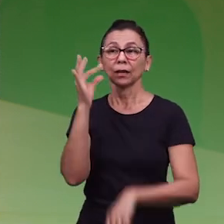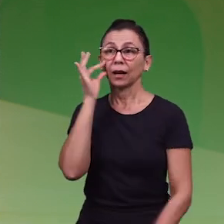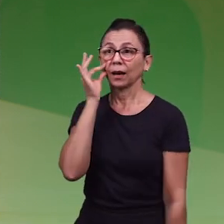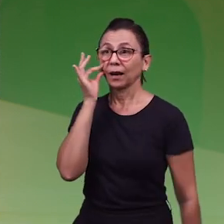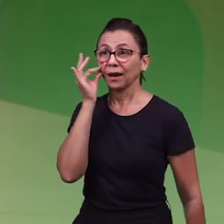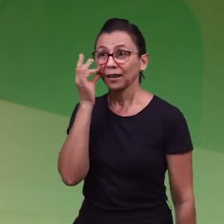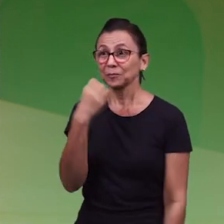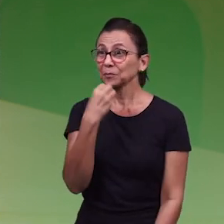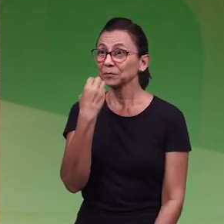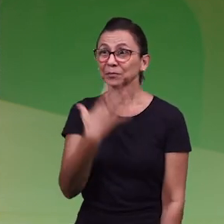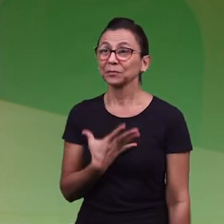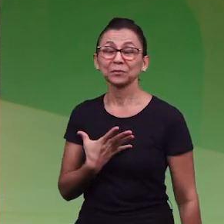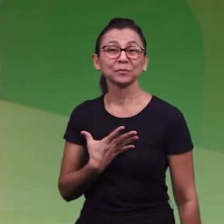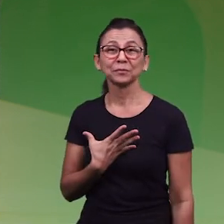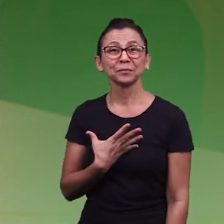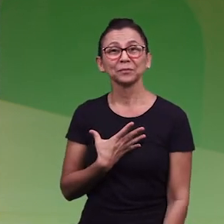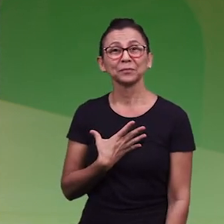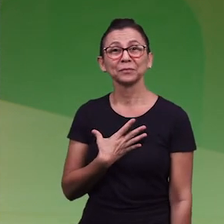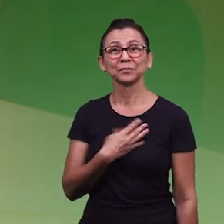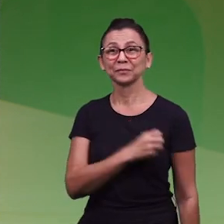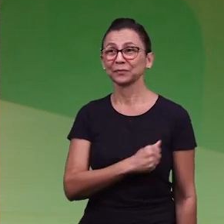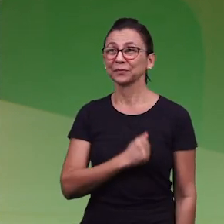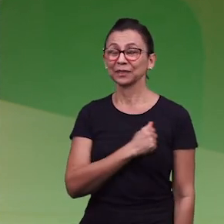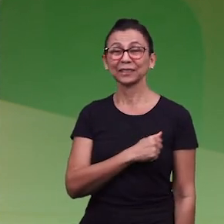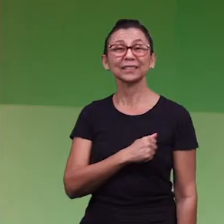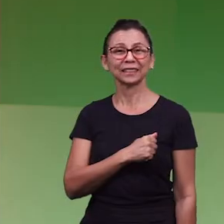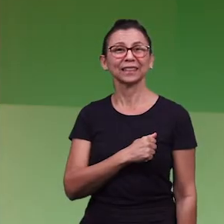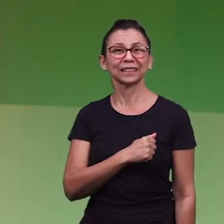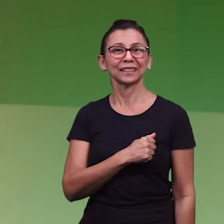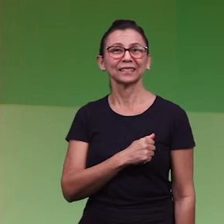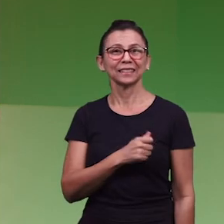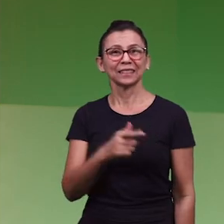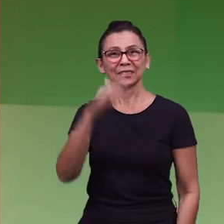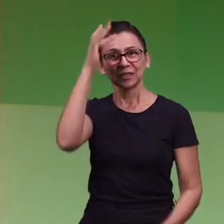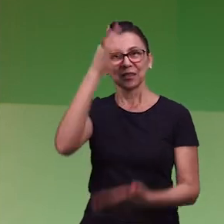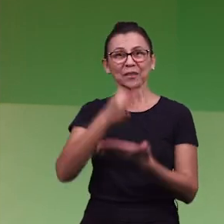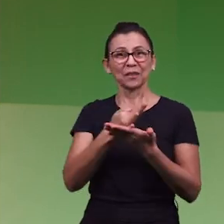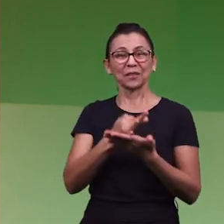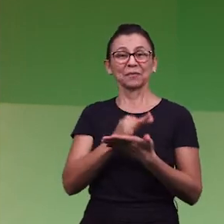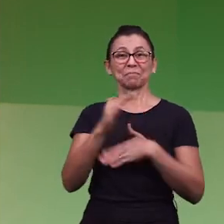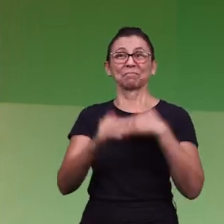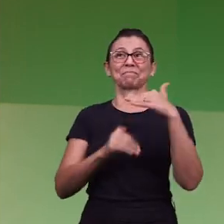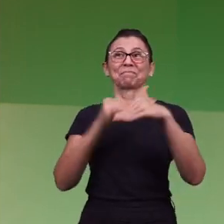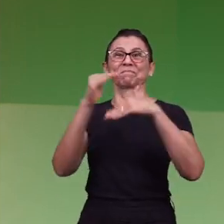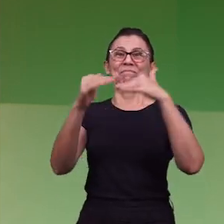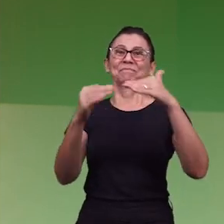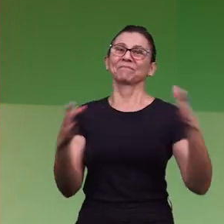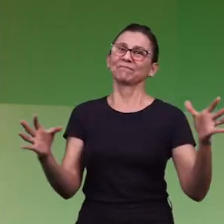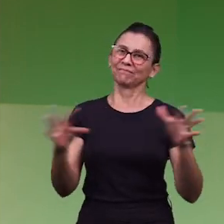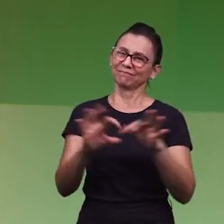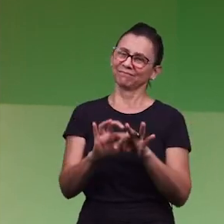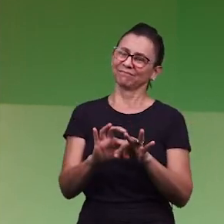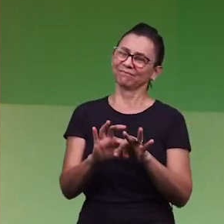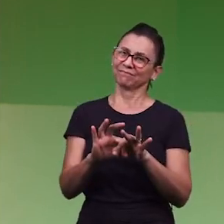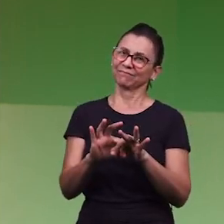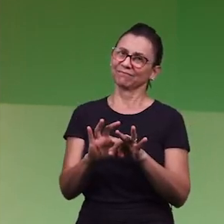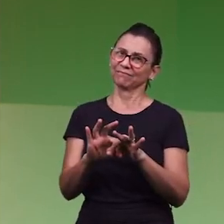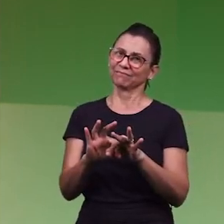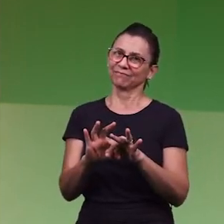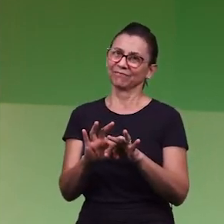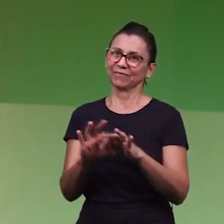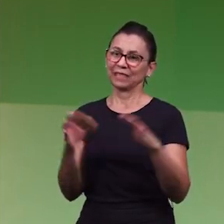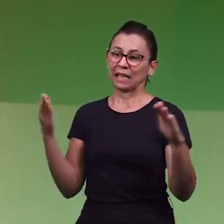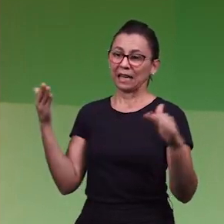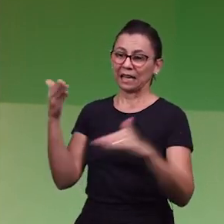presencialmente ali nos seminários, e a maneira como isso fortalece, né, a fé dos irmãos. É a comunhão no corpo. Você chega na casa